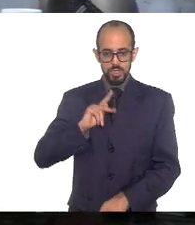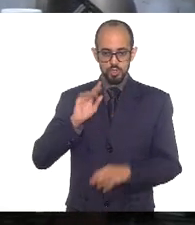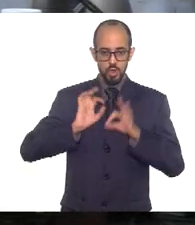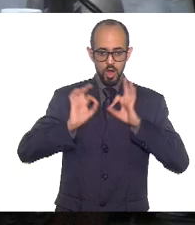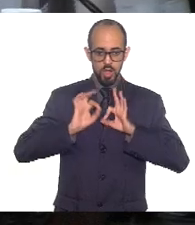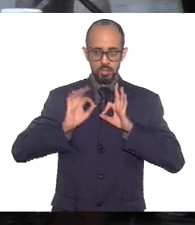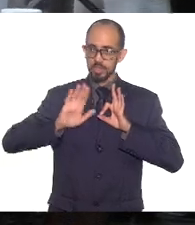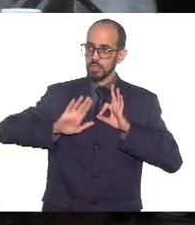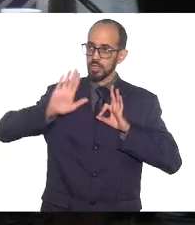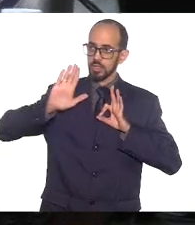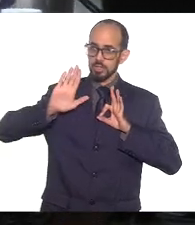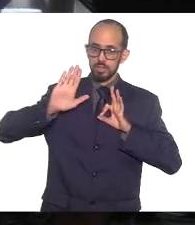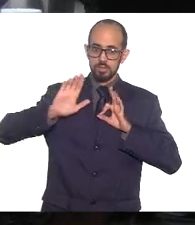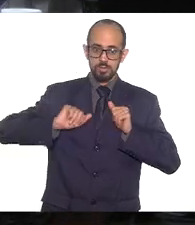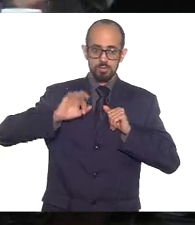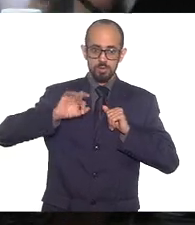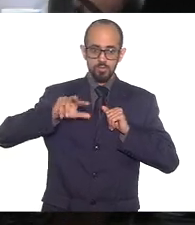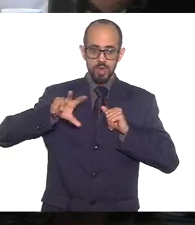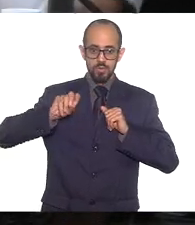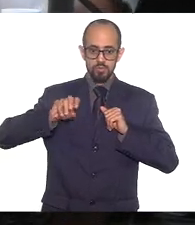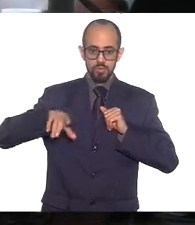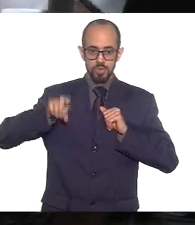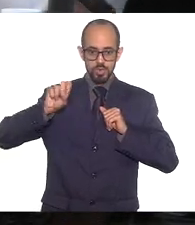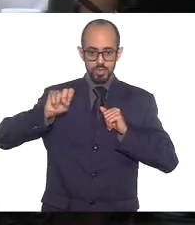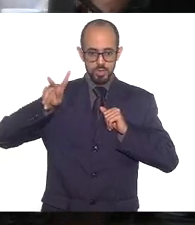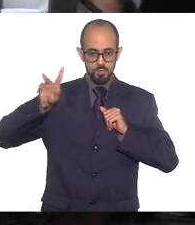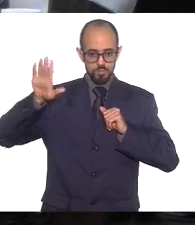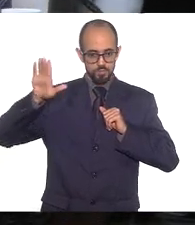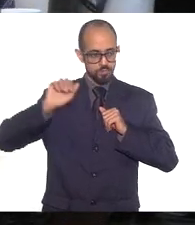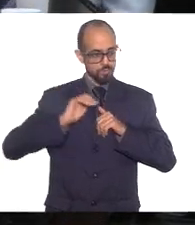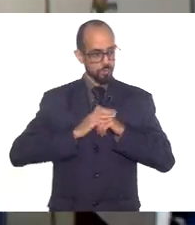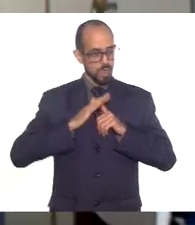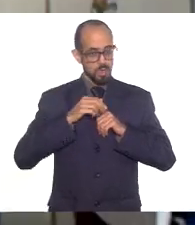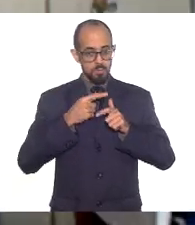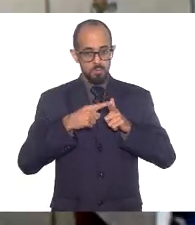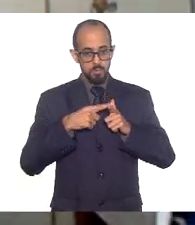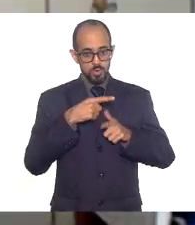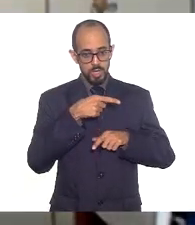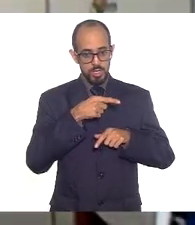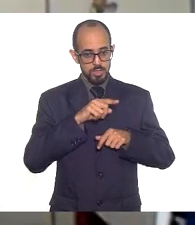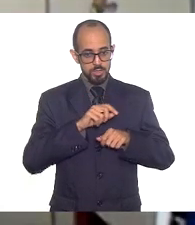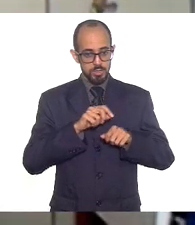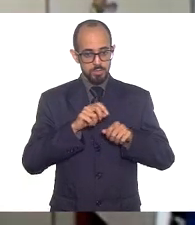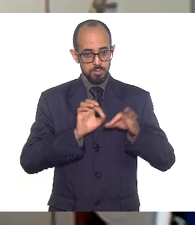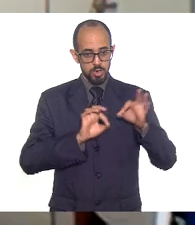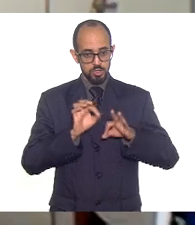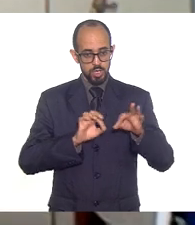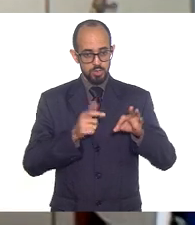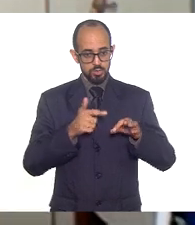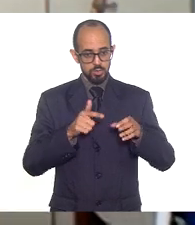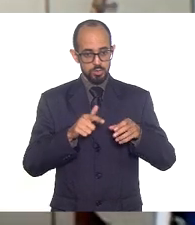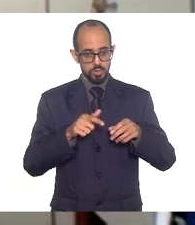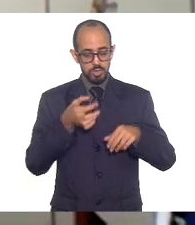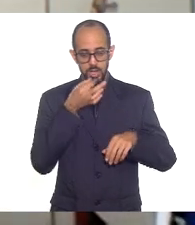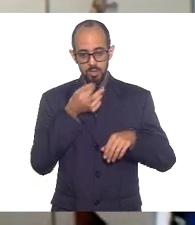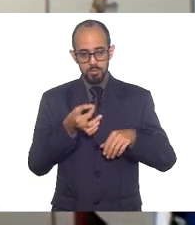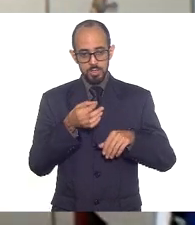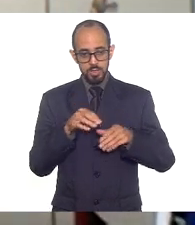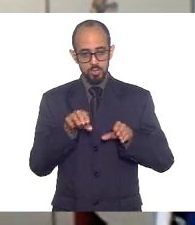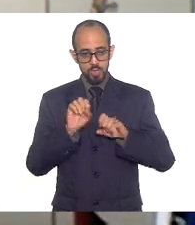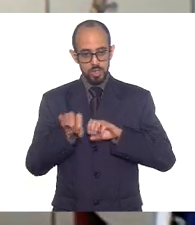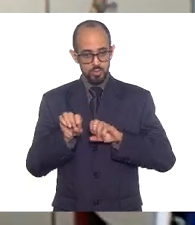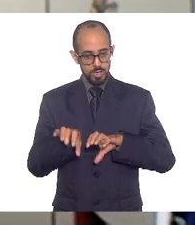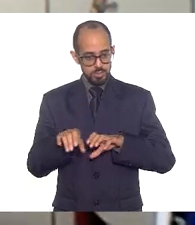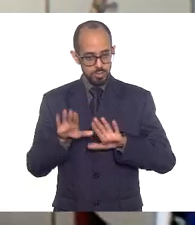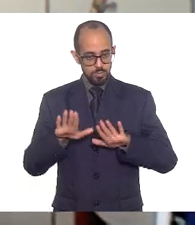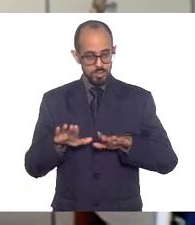estão de o deputado Flávio o presente aqui esse projeto não recebeu o parecer da comissão de educação e